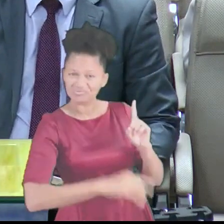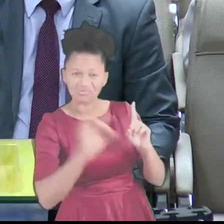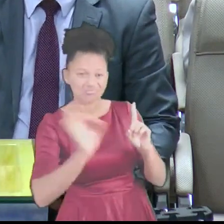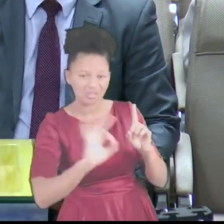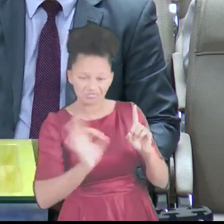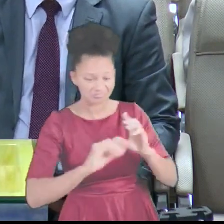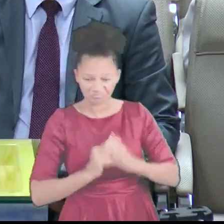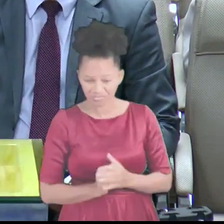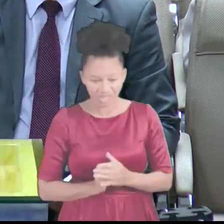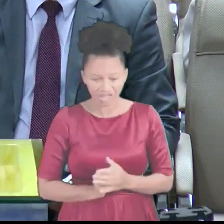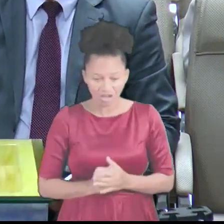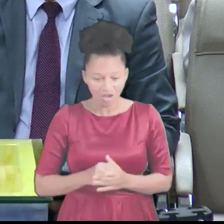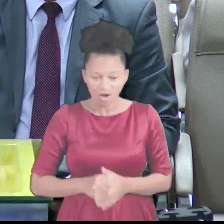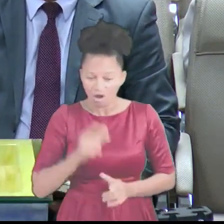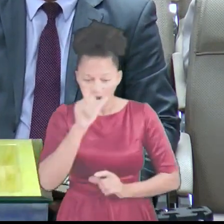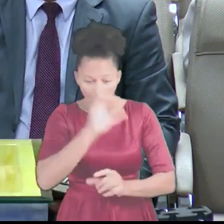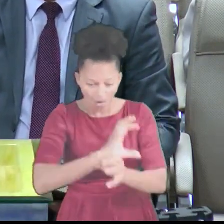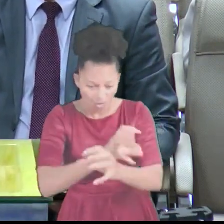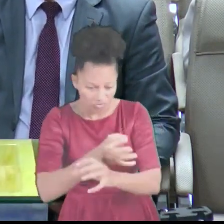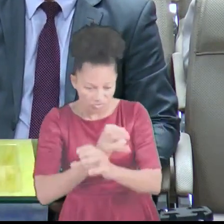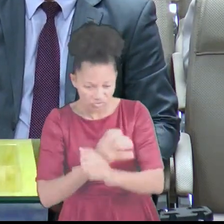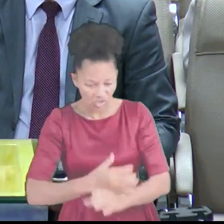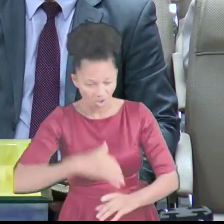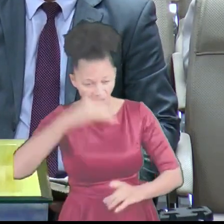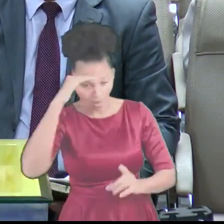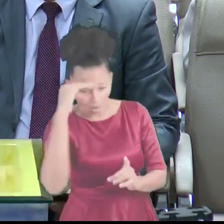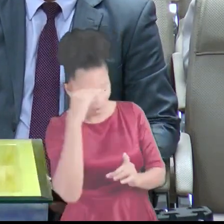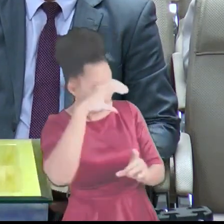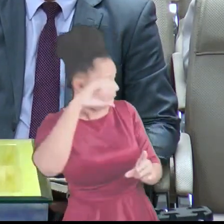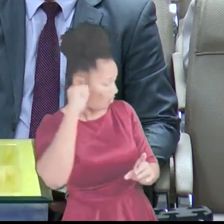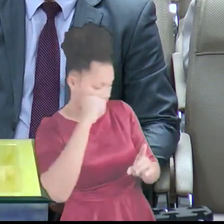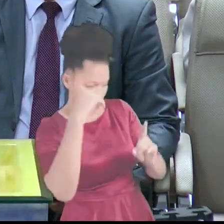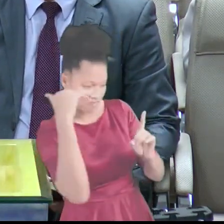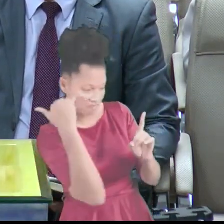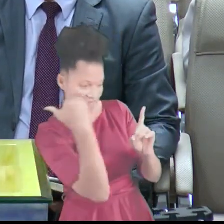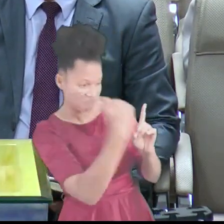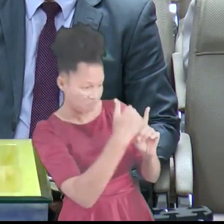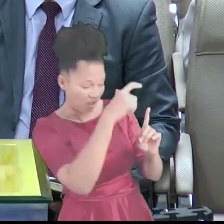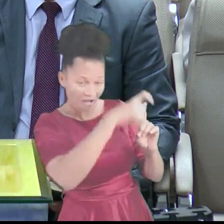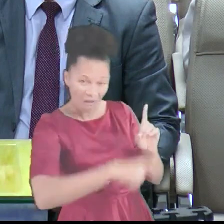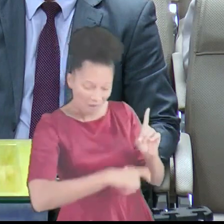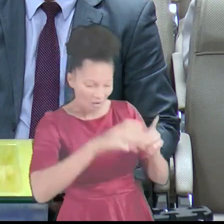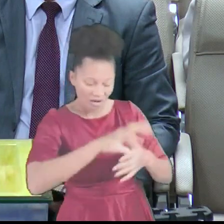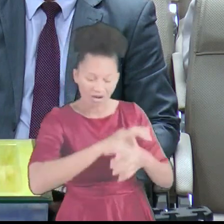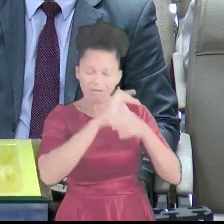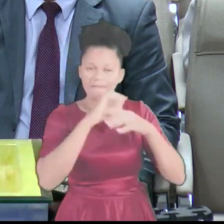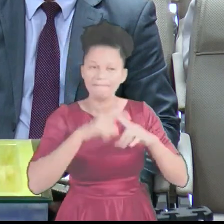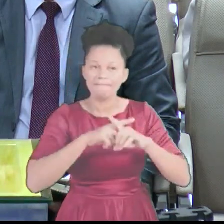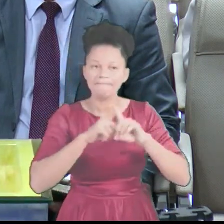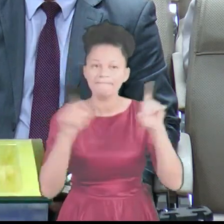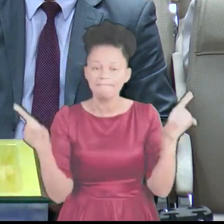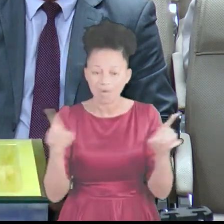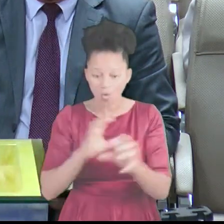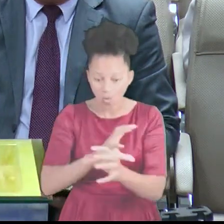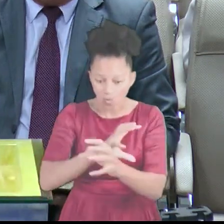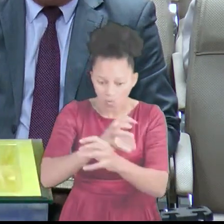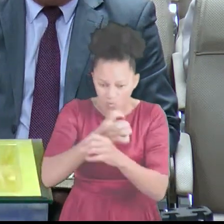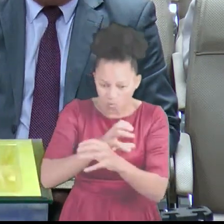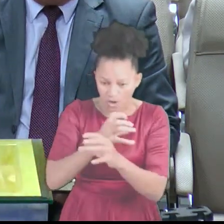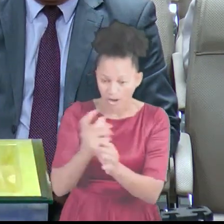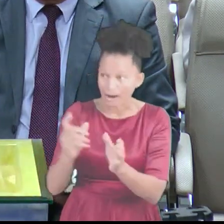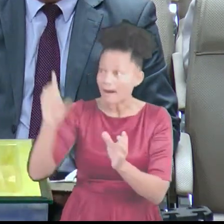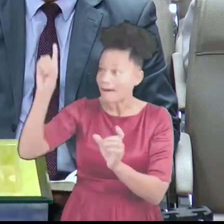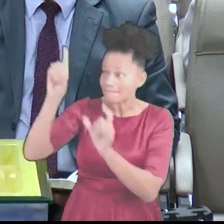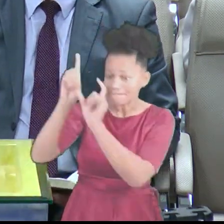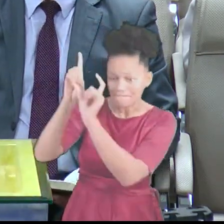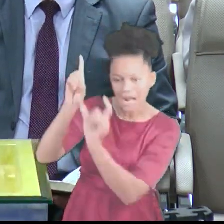secos não ouve a palavra de homem, não. Ossos secos nunca vai ouvir o seu conselho, mas osso seco, ele ouve a palavra